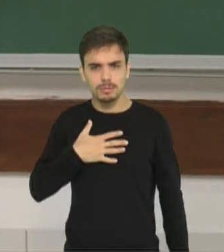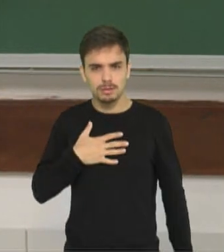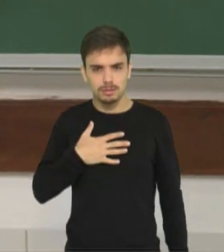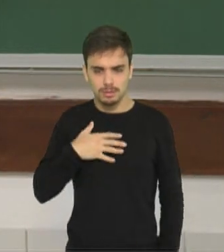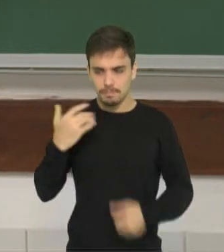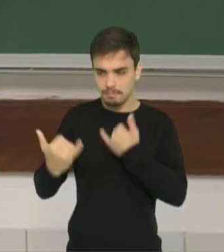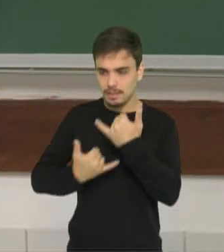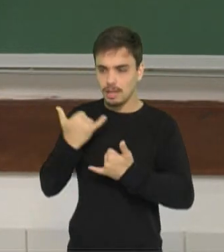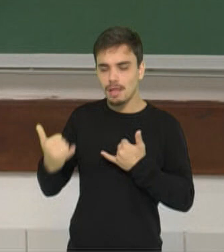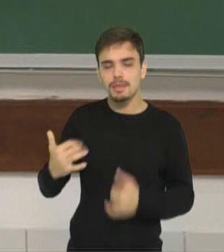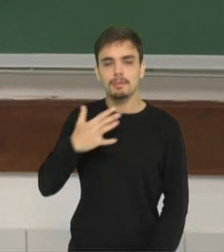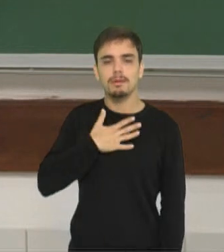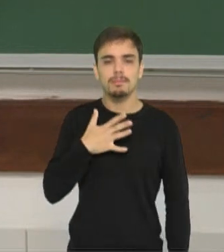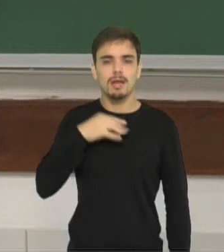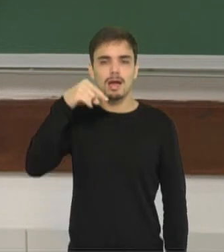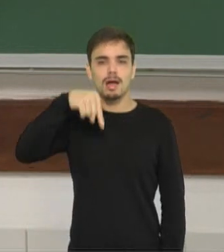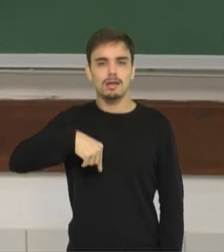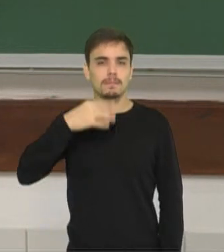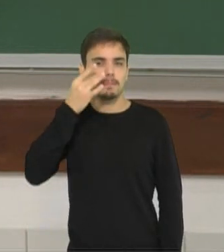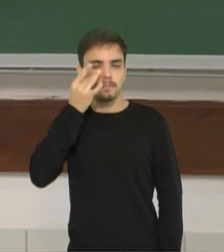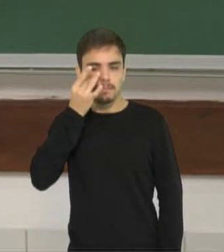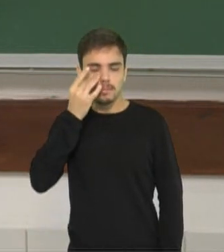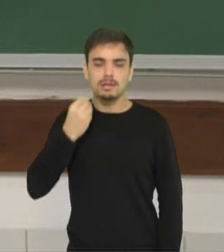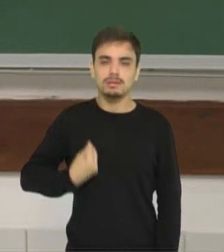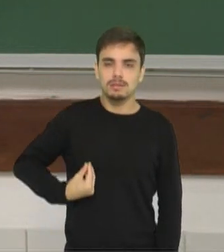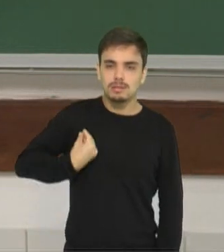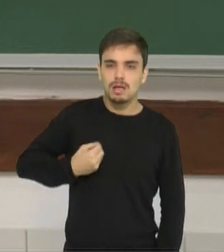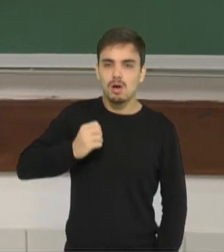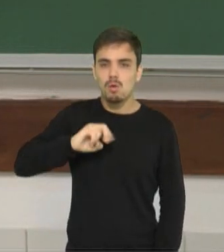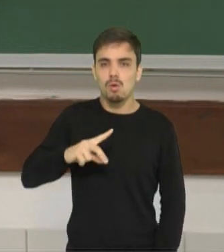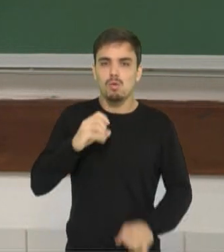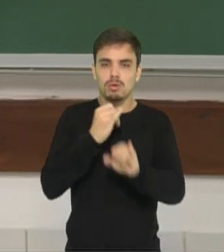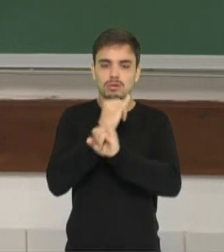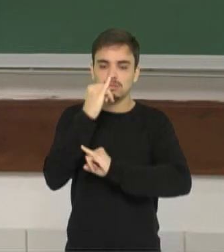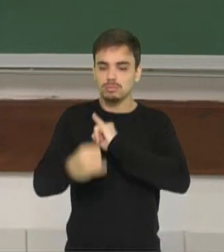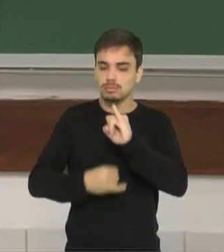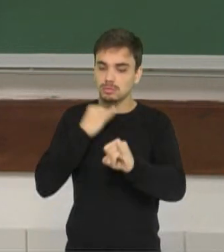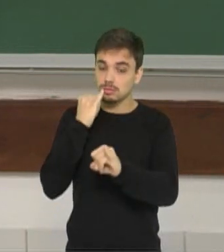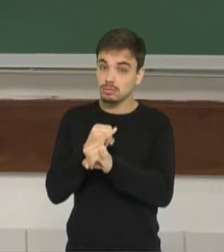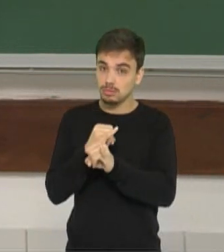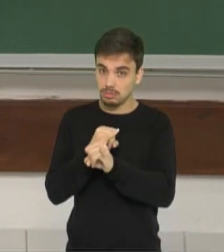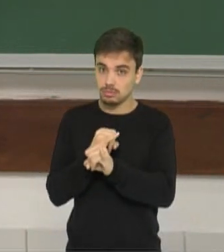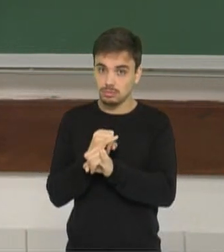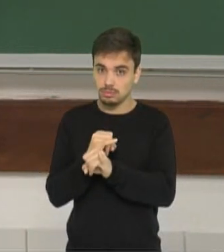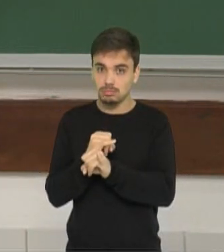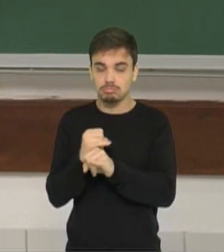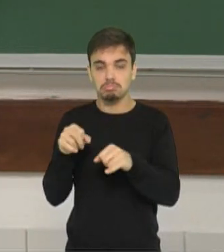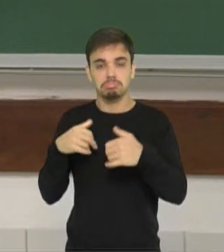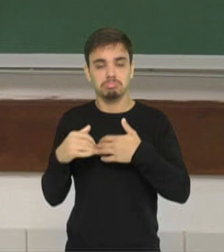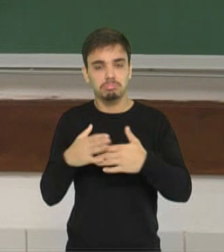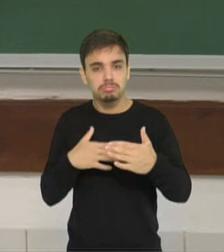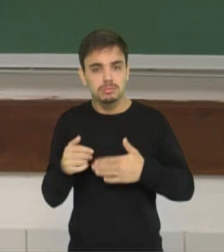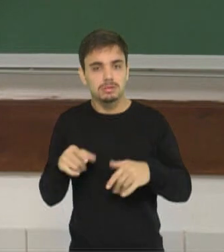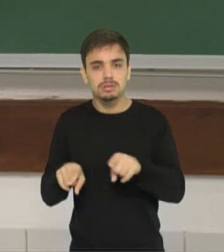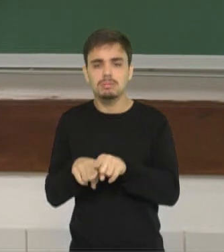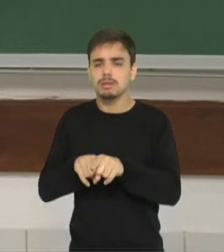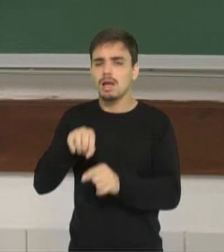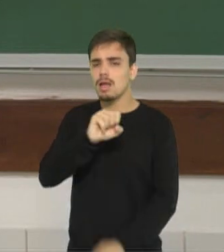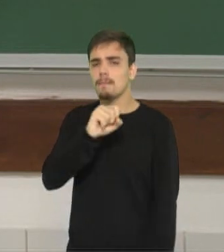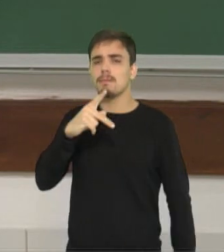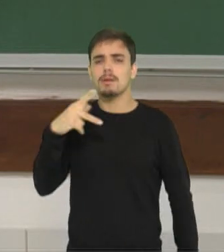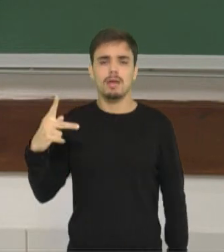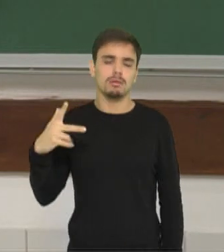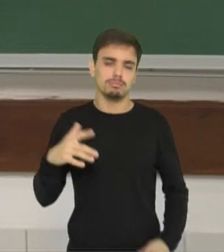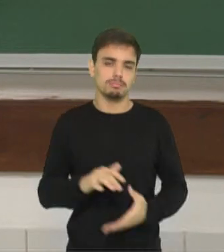fazendo, seja aqui, né, presencial, ou seja pela internet, nos meios, né, pelos